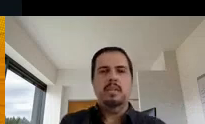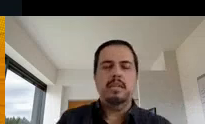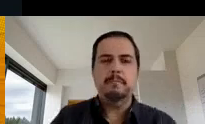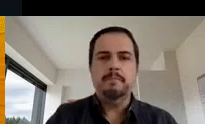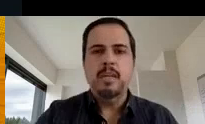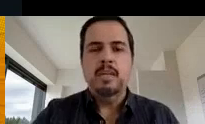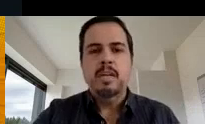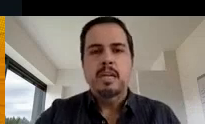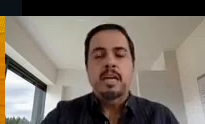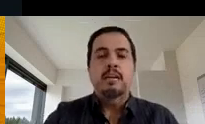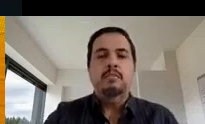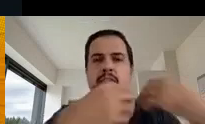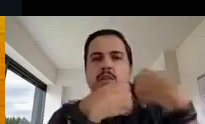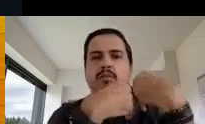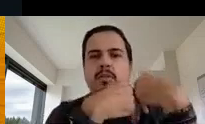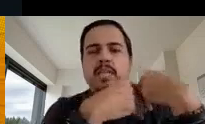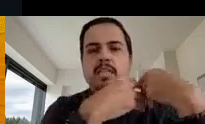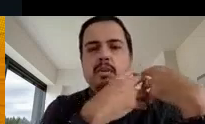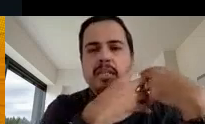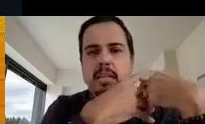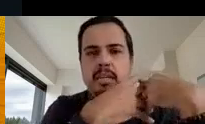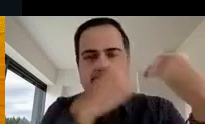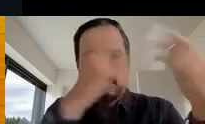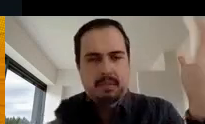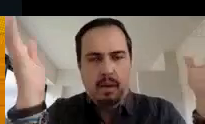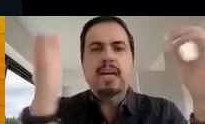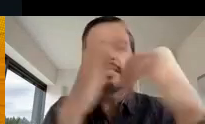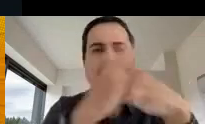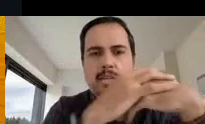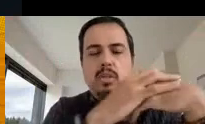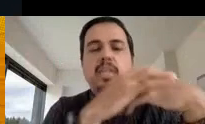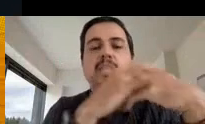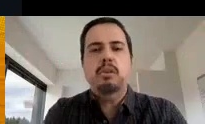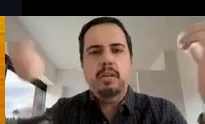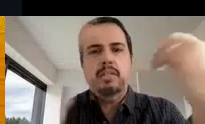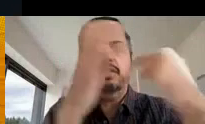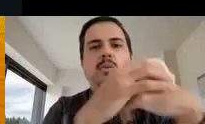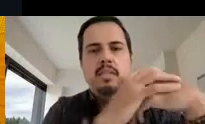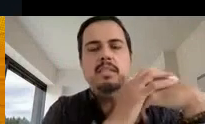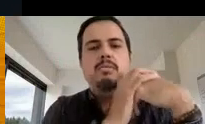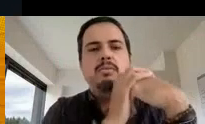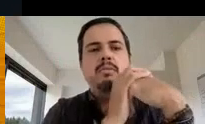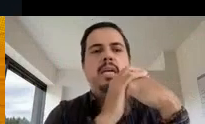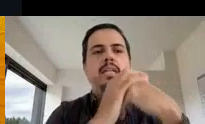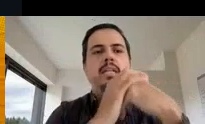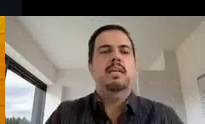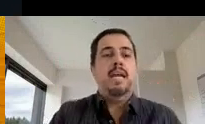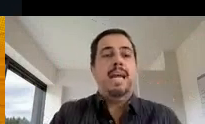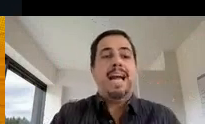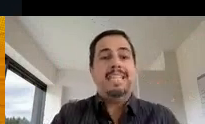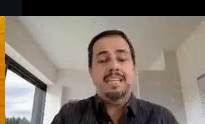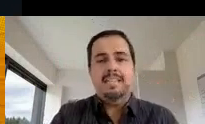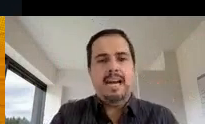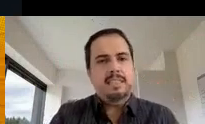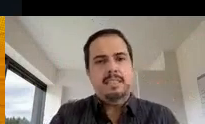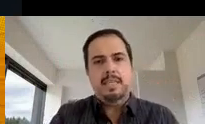sanar a vontade, não. Fazer a vontade de alguém ser alcançado, o desejo de alguém ser alcançado.